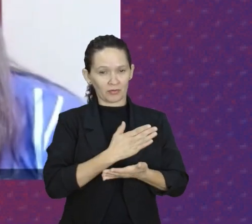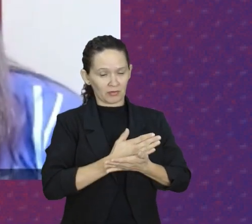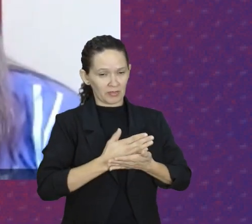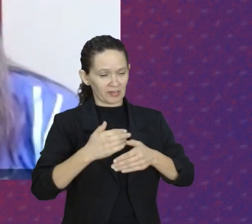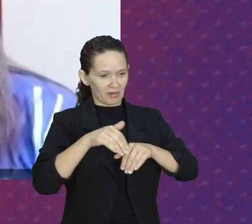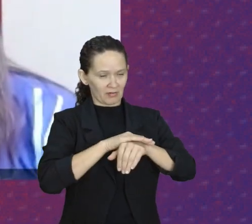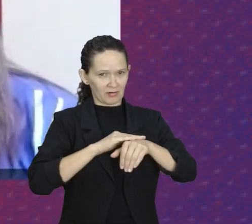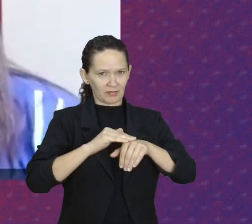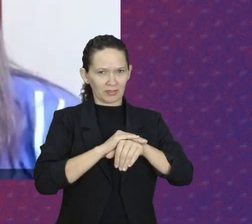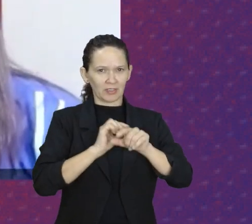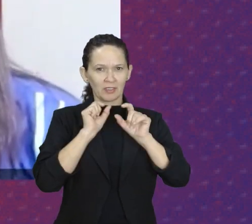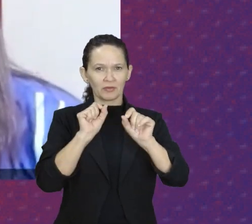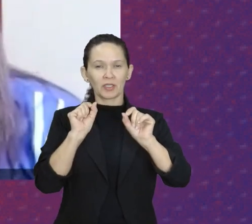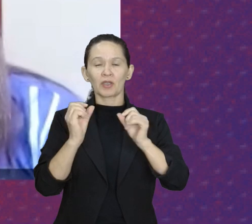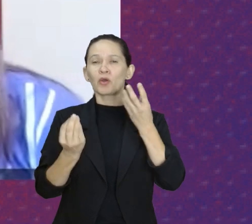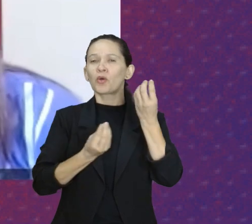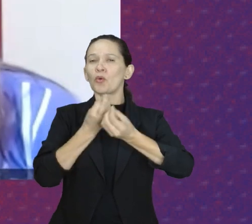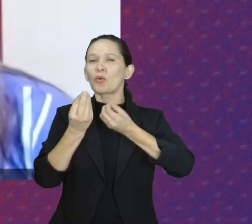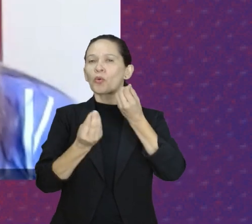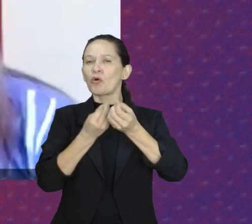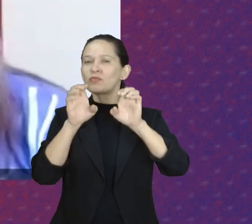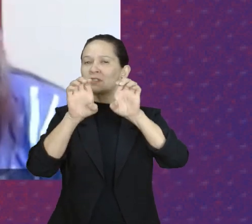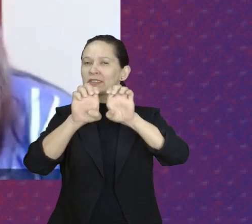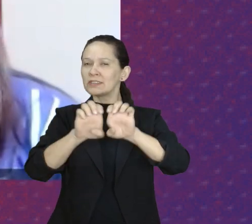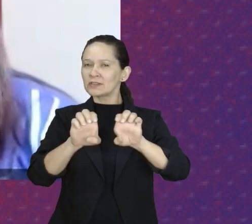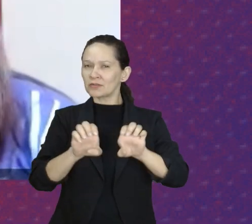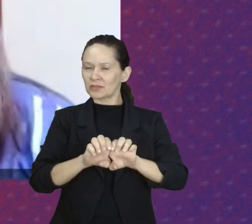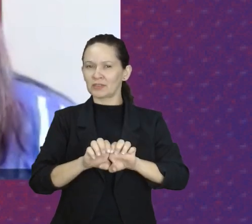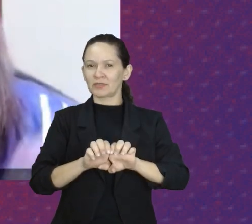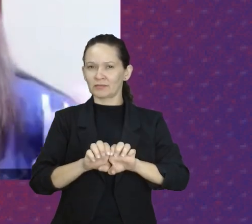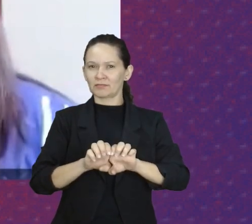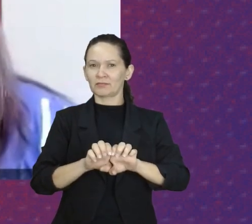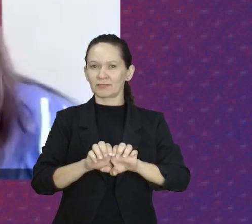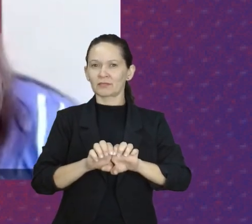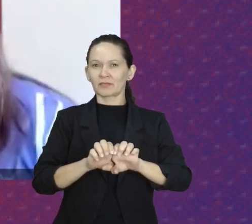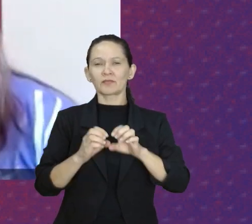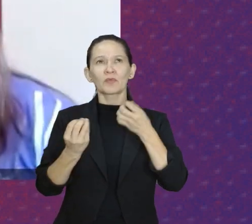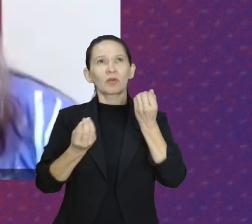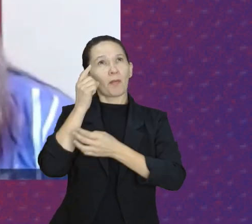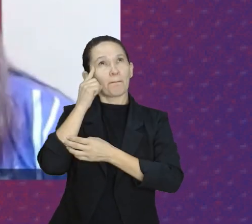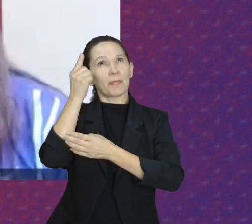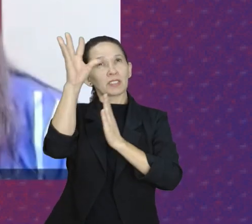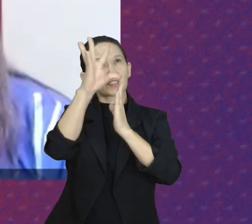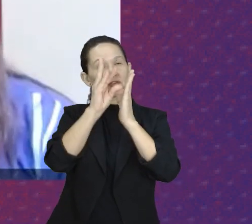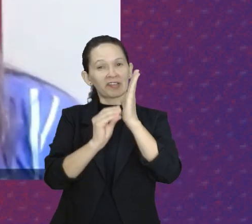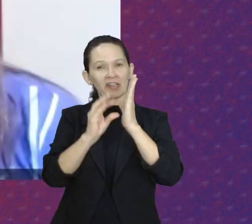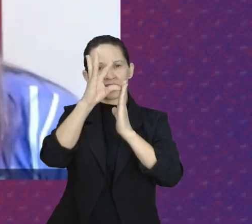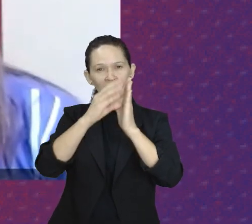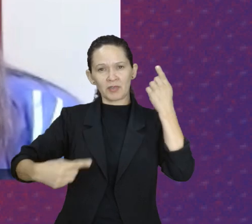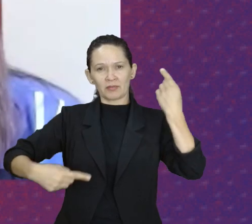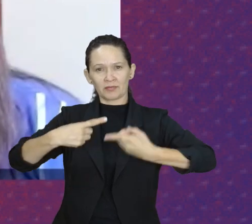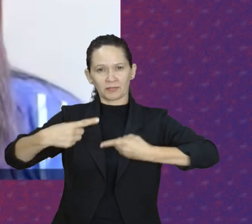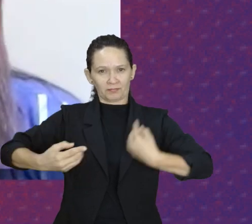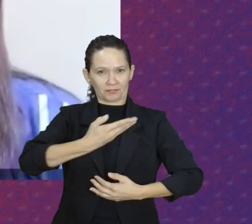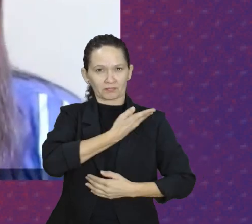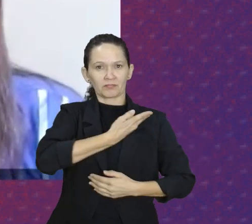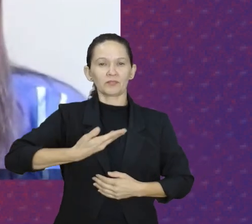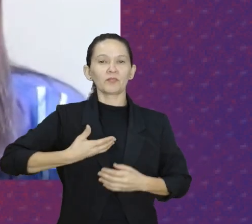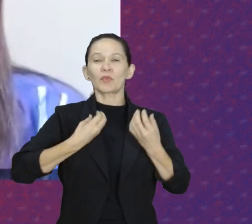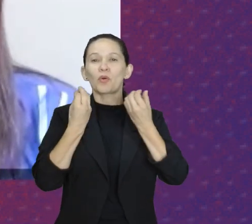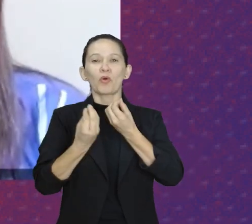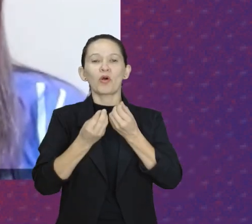assim, é como estruturar, né, e como pensar os modelos das políticas